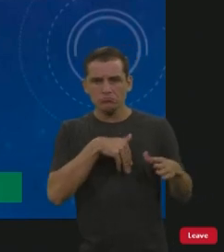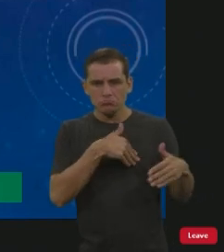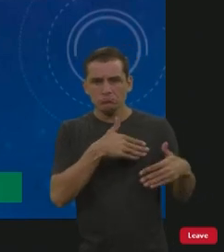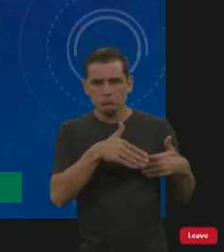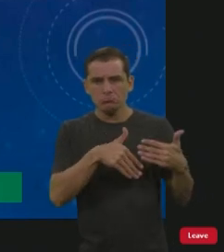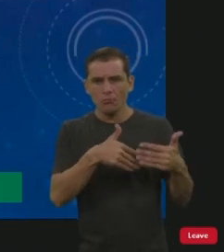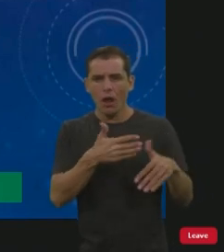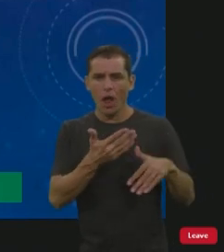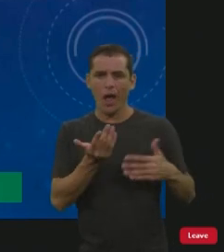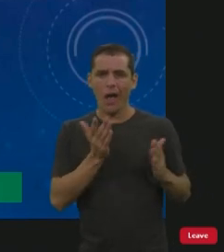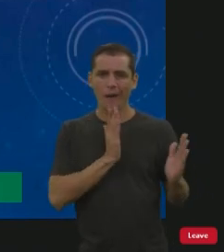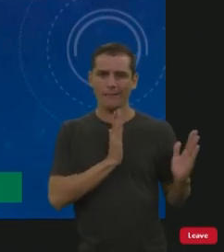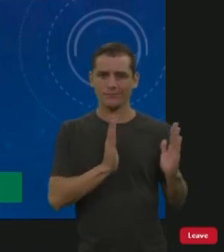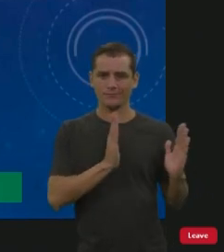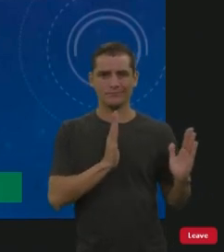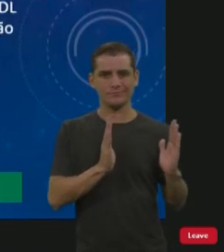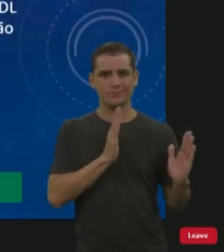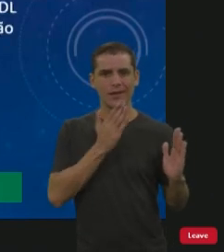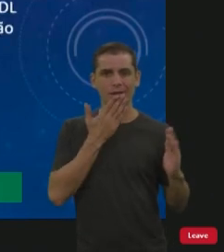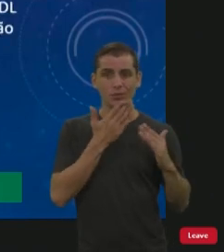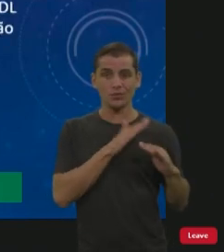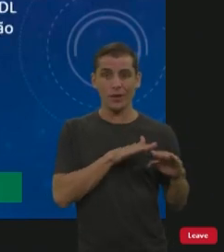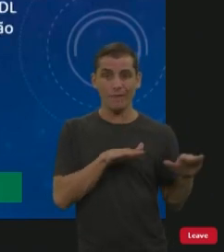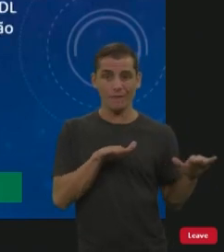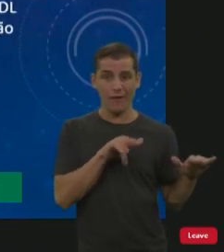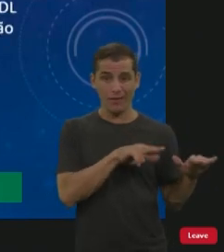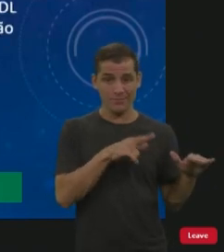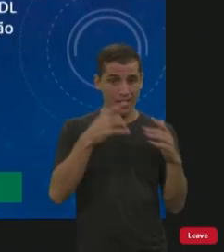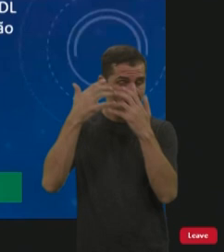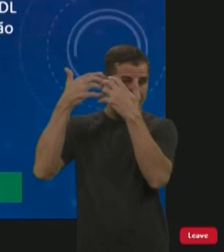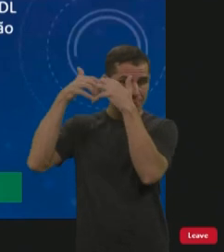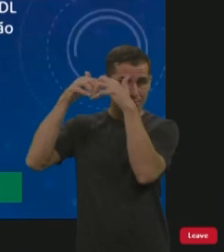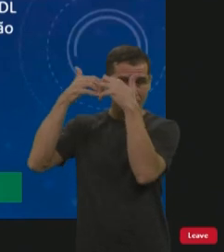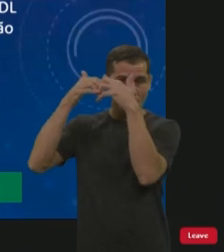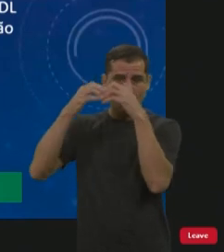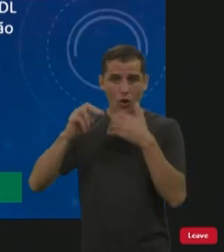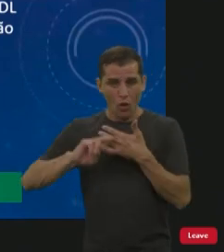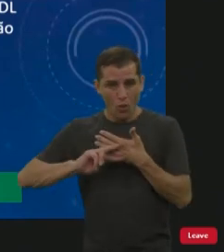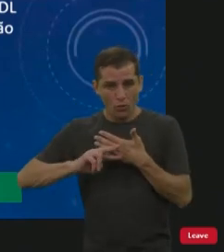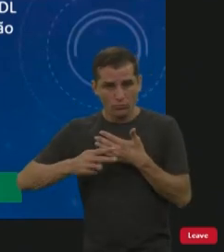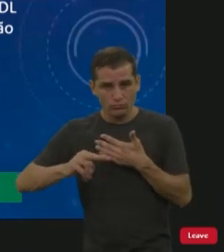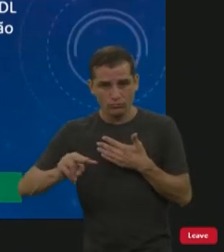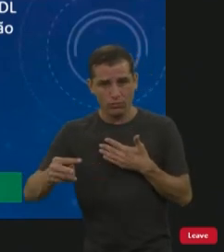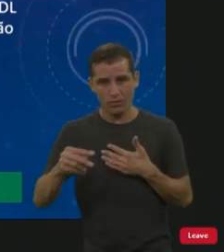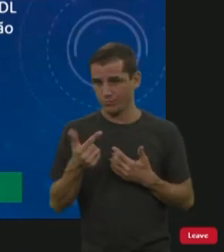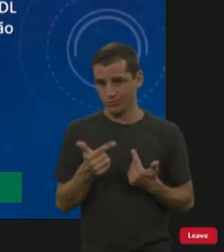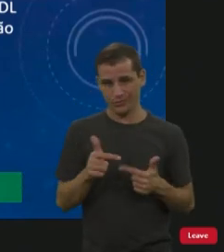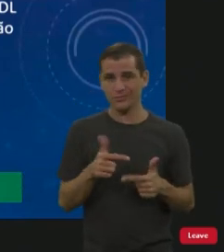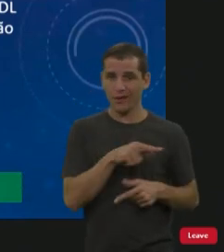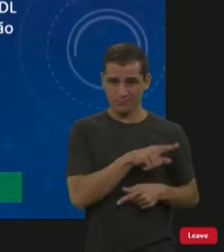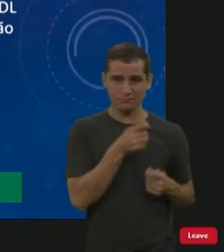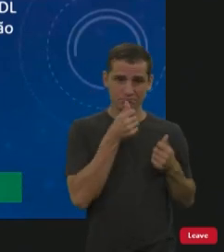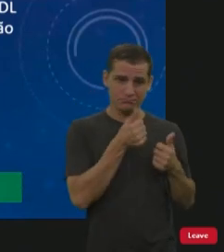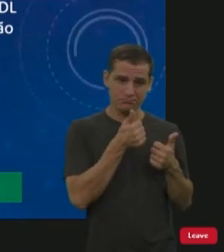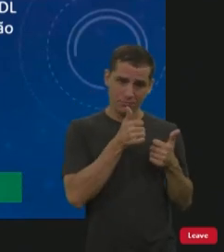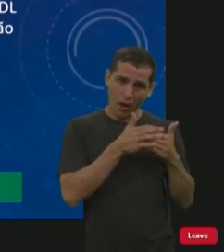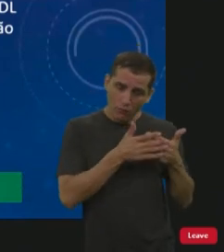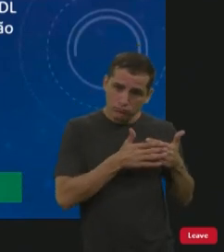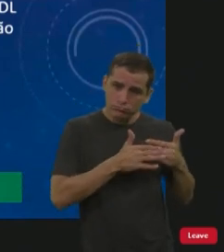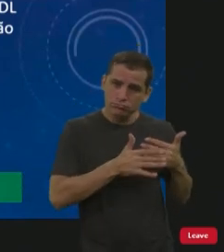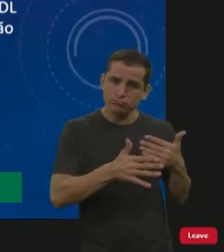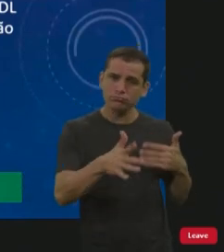infância aí sem uma sequela neurológica. Né? E hoje ele segue bem, segue o tratamento